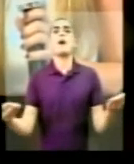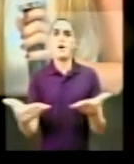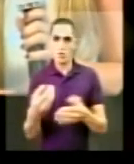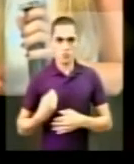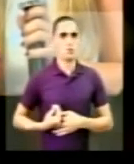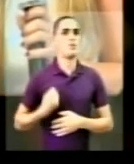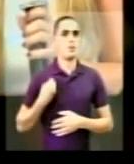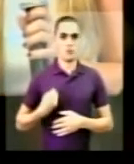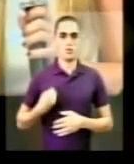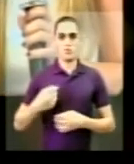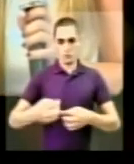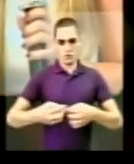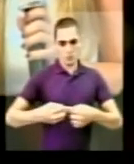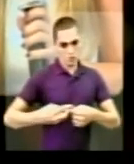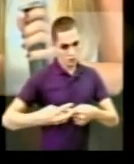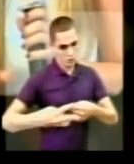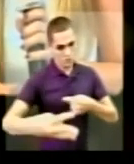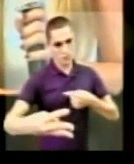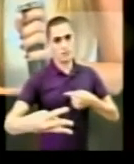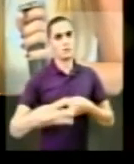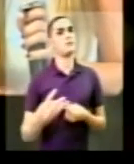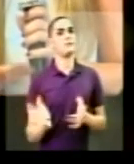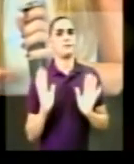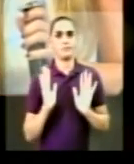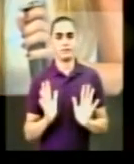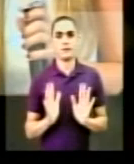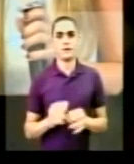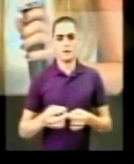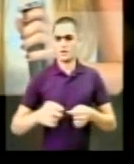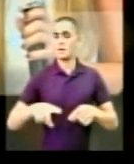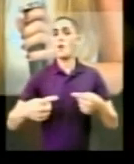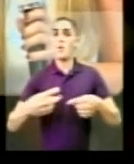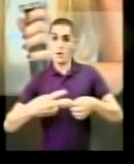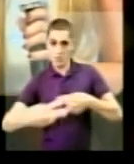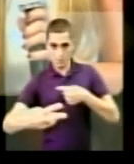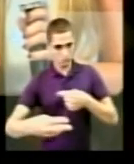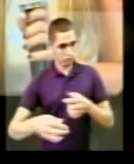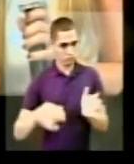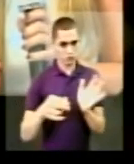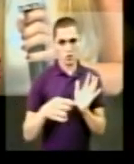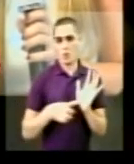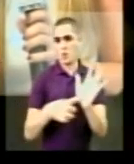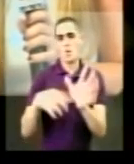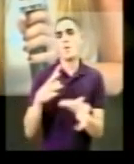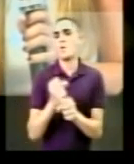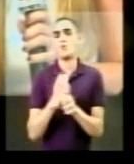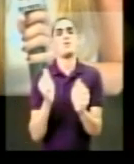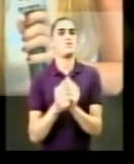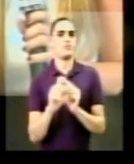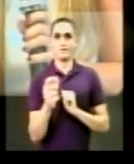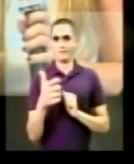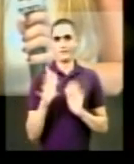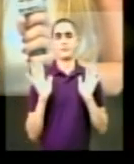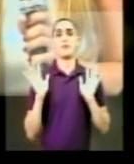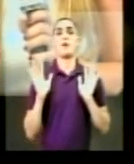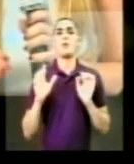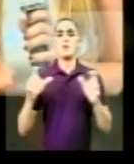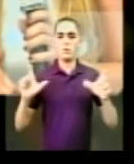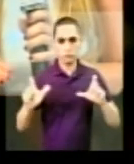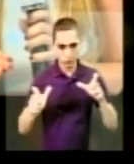semana 2 realmente não vai entrar muita notificação, já está notificado o que tinha que entrar. Então, essa redução, o que ela quer dizer? Ela quer